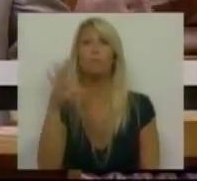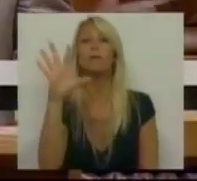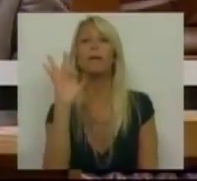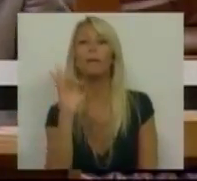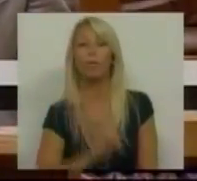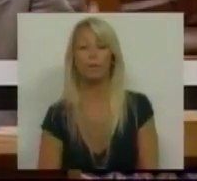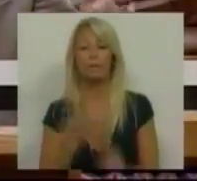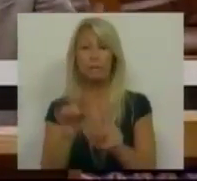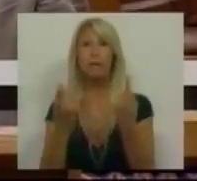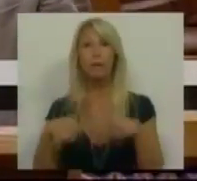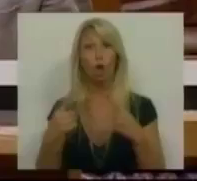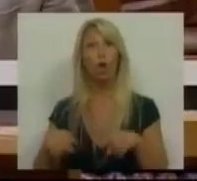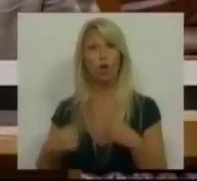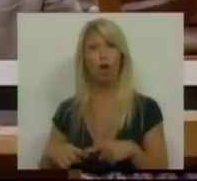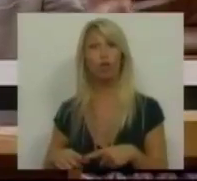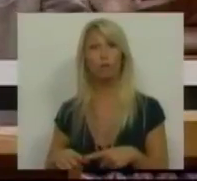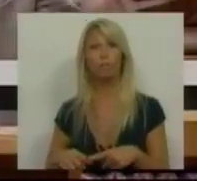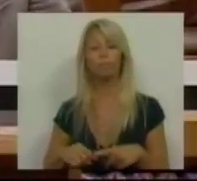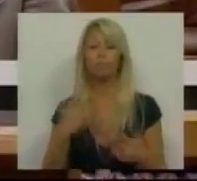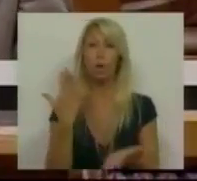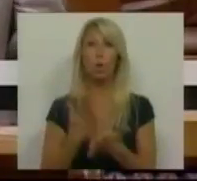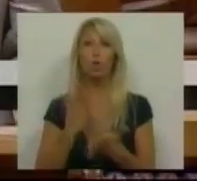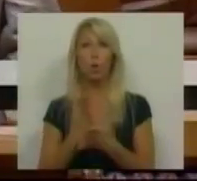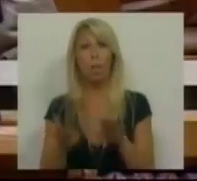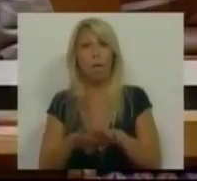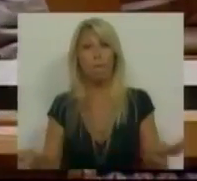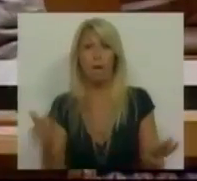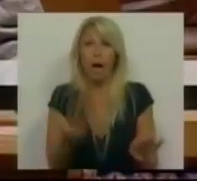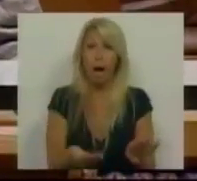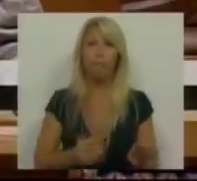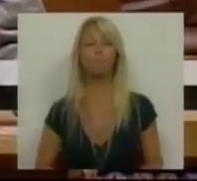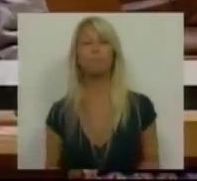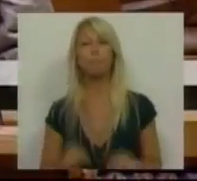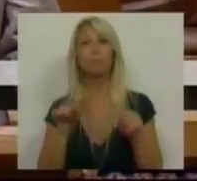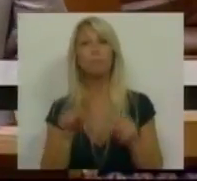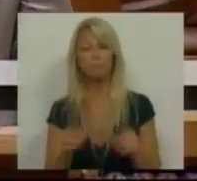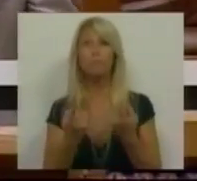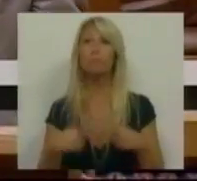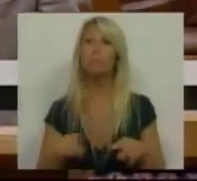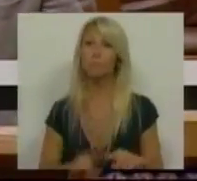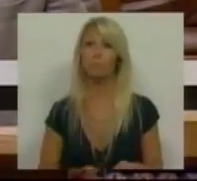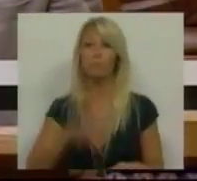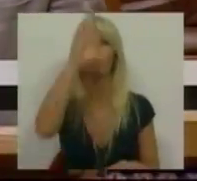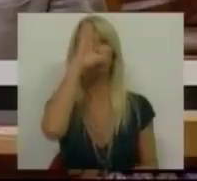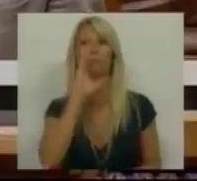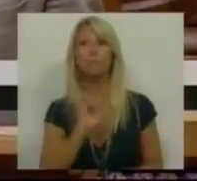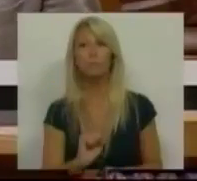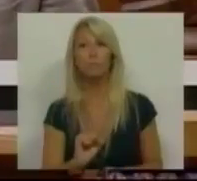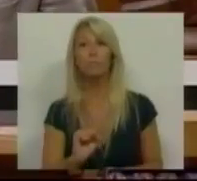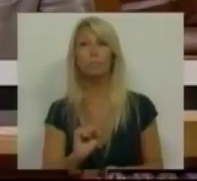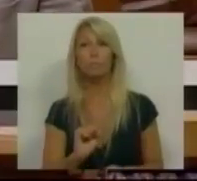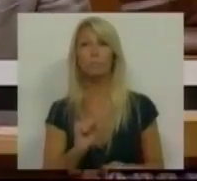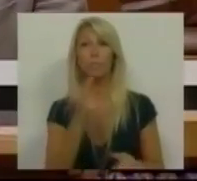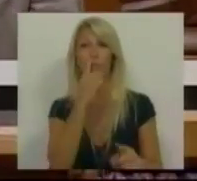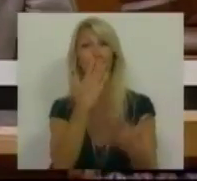dessas reuniões que as escolhas estão em cima da mesa e é nessas reuniões que o Governo colocará perante